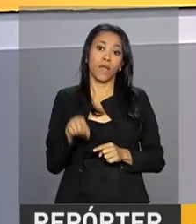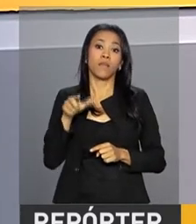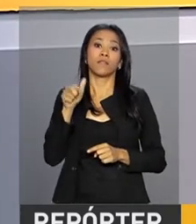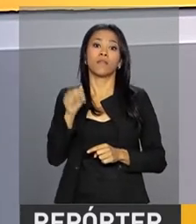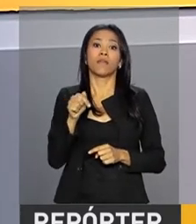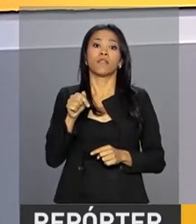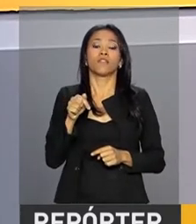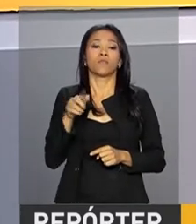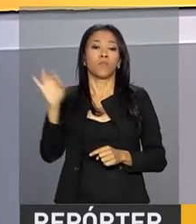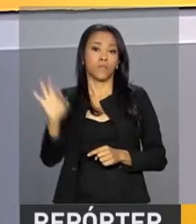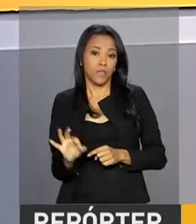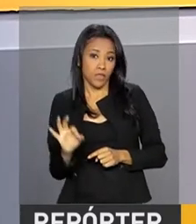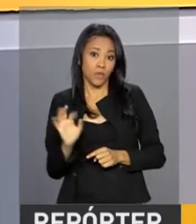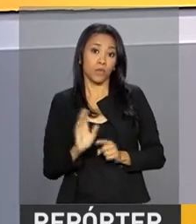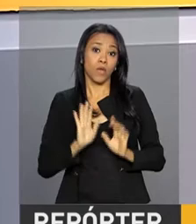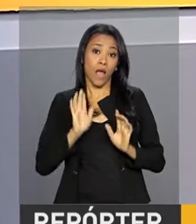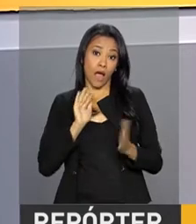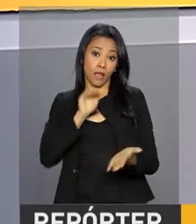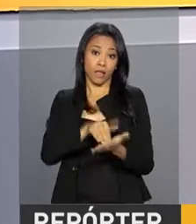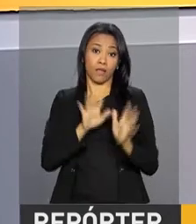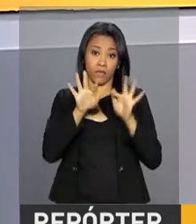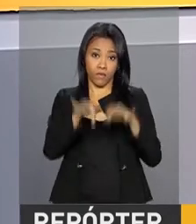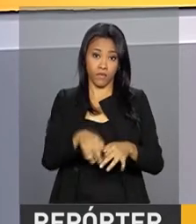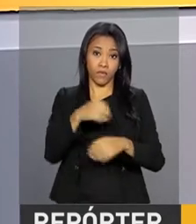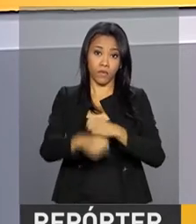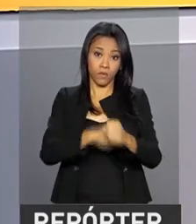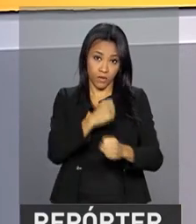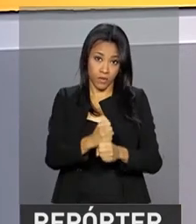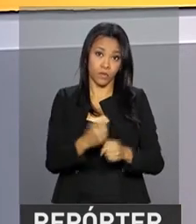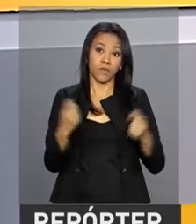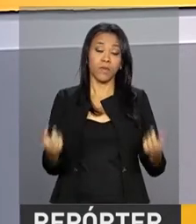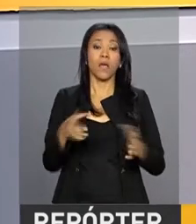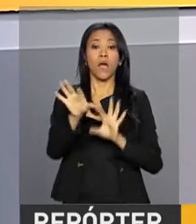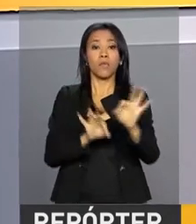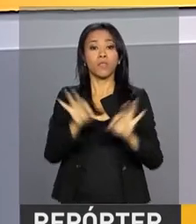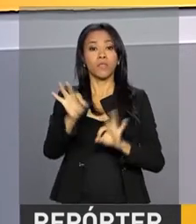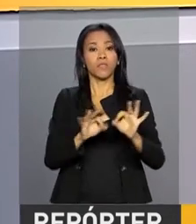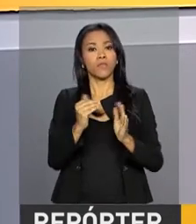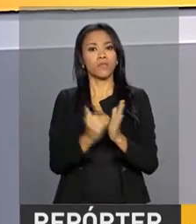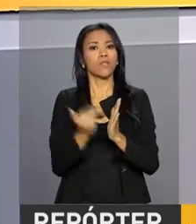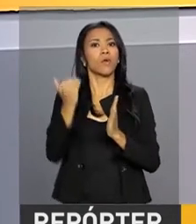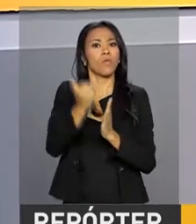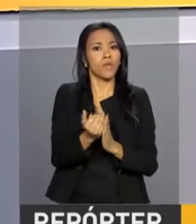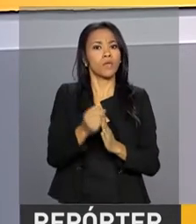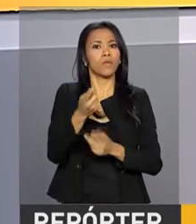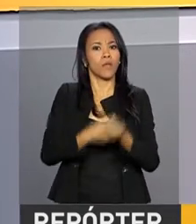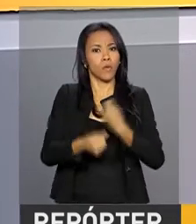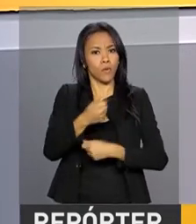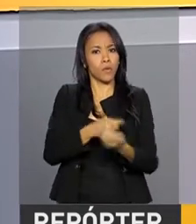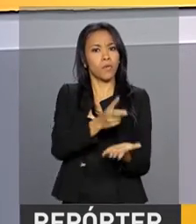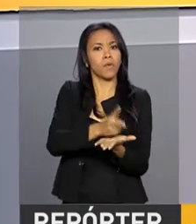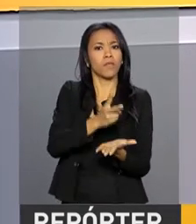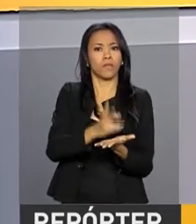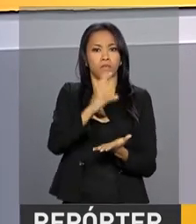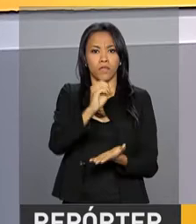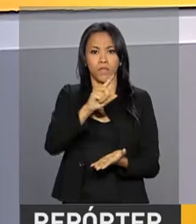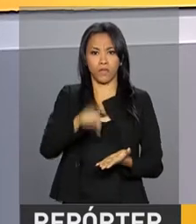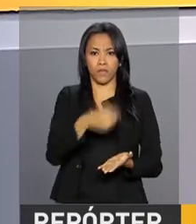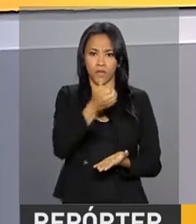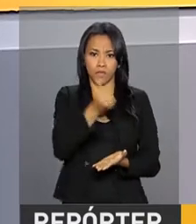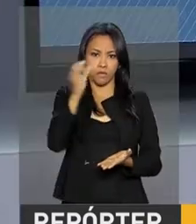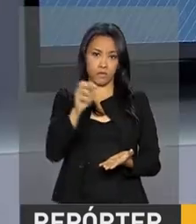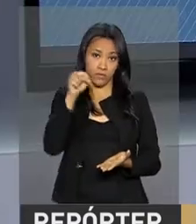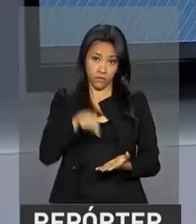7 por cento no final do ano a projeção de crescimento da economia também foi mantida em 0,6 por cento este